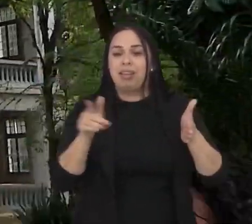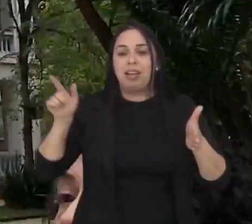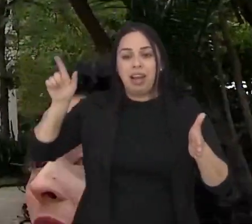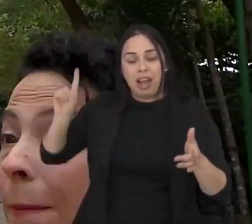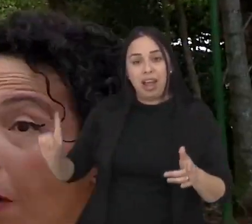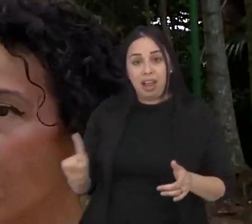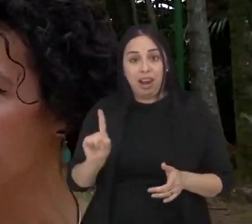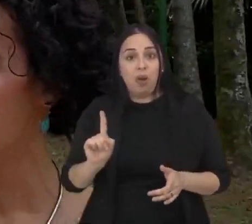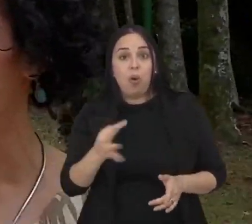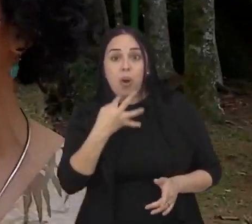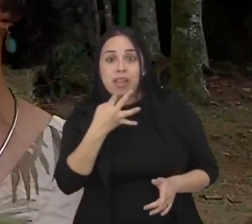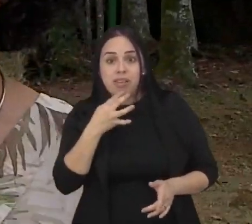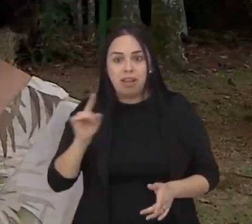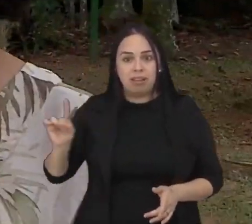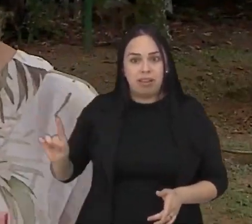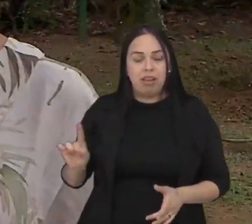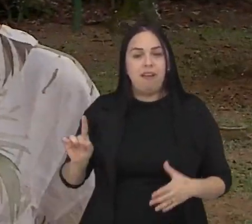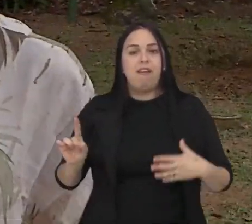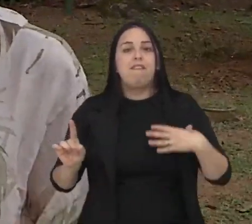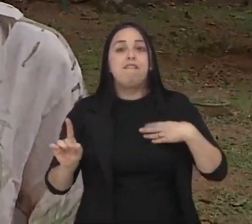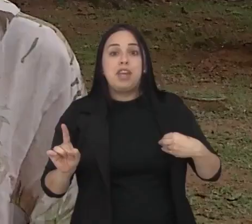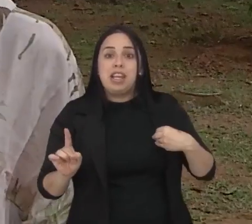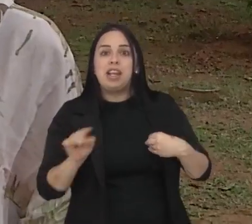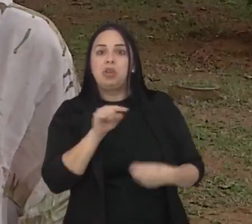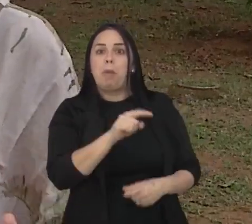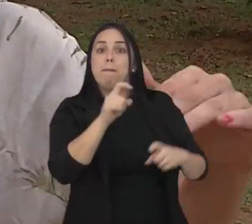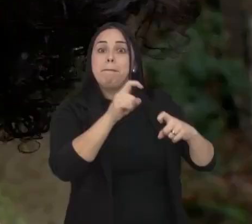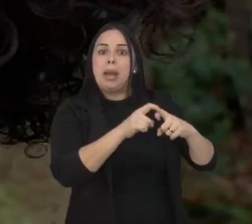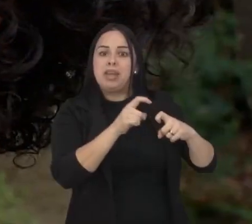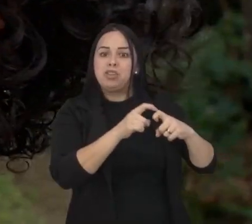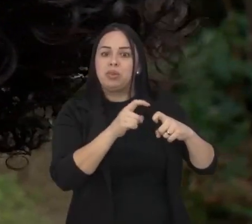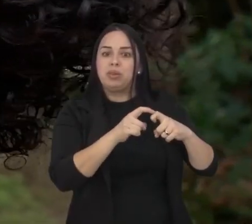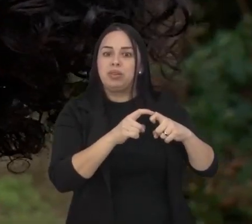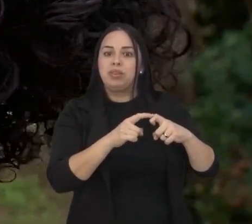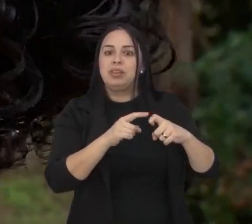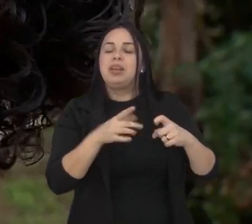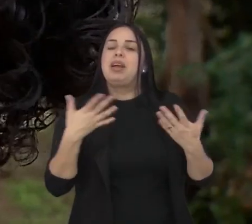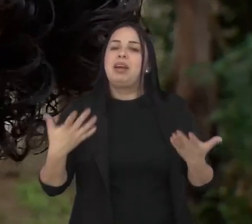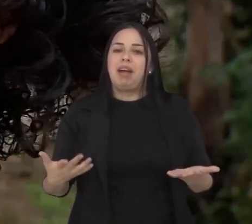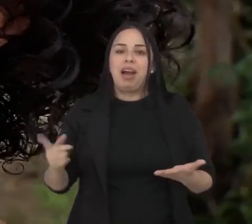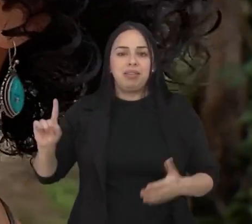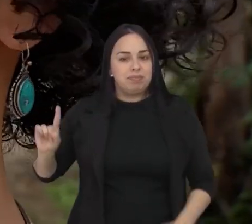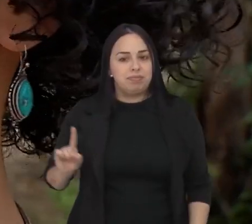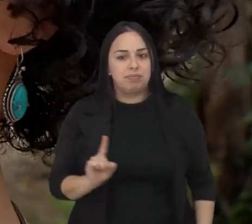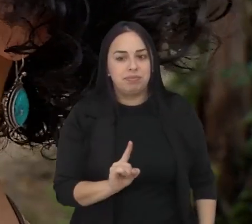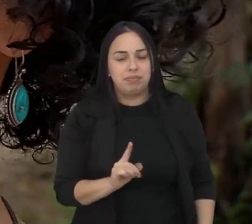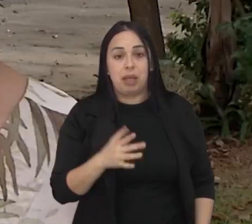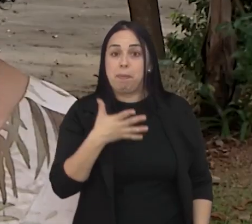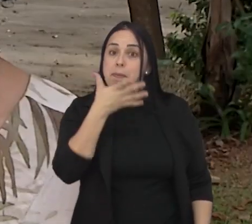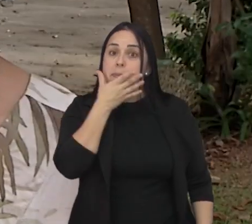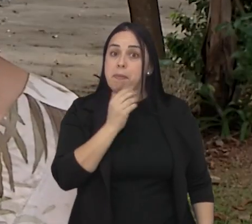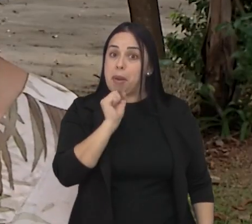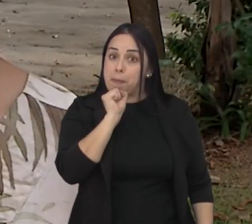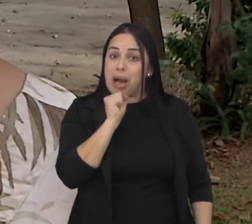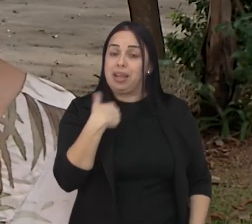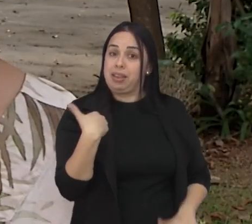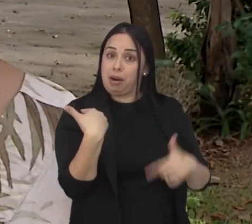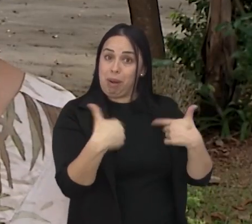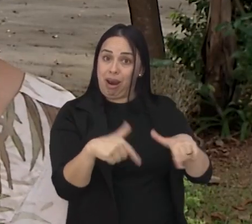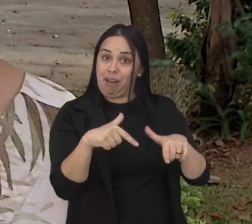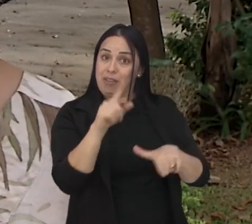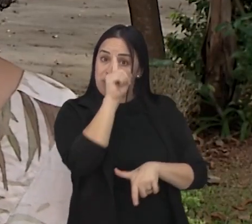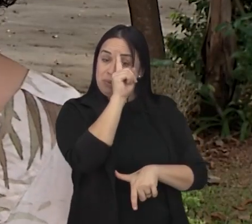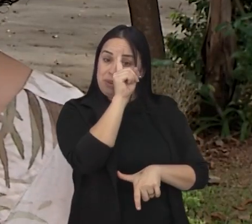época que a Ludmila conheceu o local. Ela era filha de um médico e veio parar aqui por um mal-entendido. Meu pai trabalhava